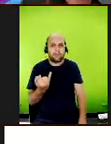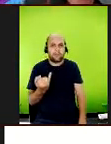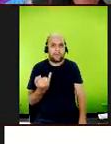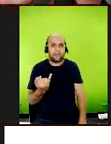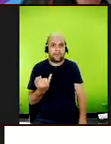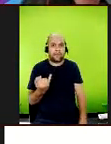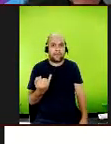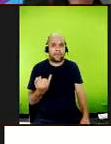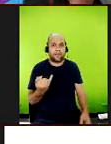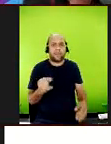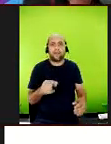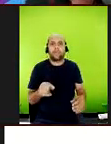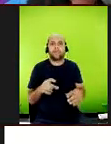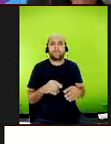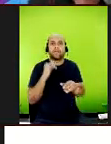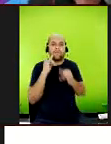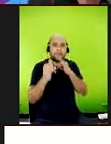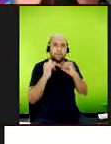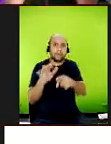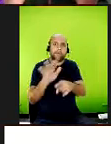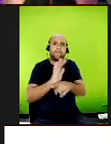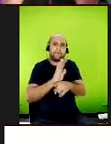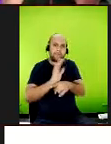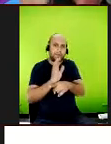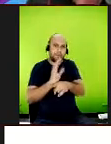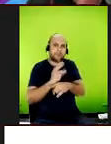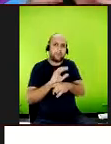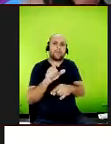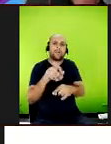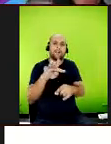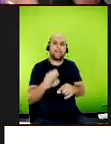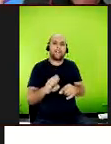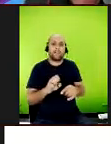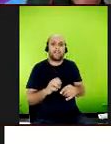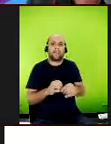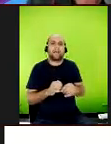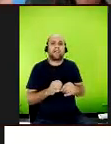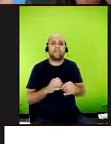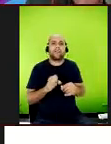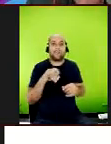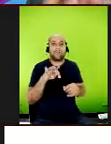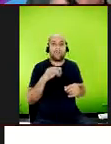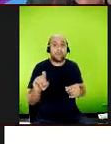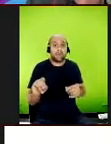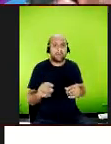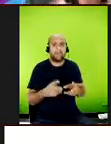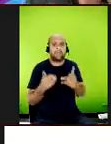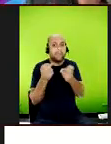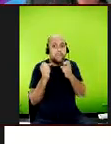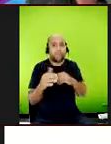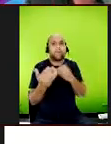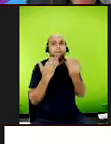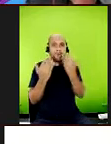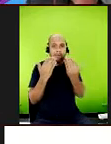filme vídeo arte literatura de qualquer forma situações observar conversar discutir